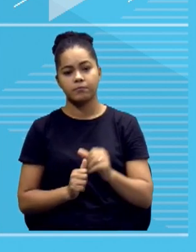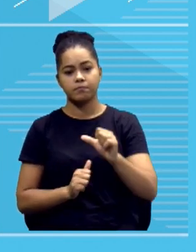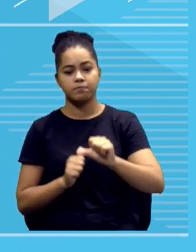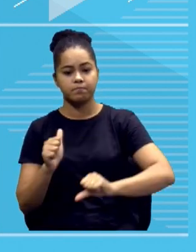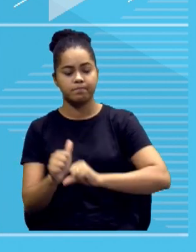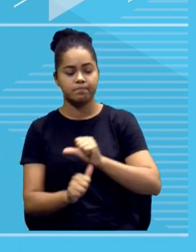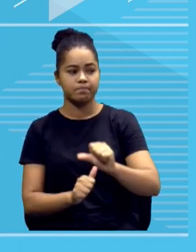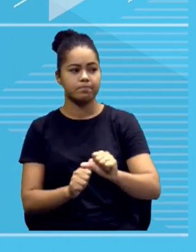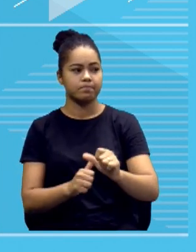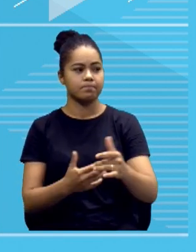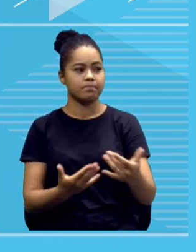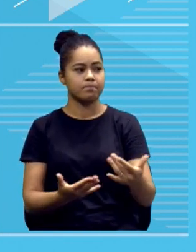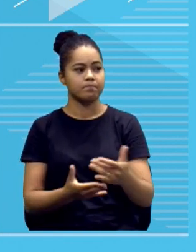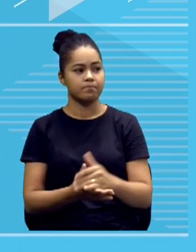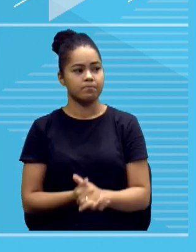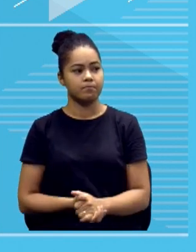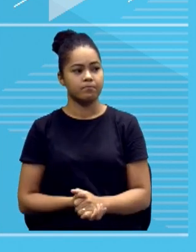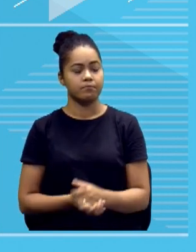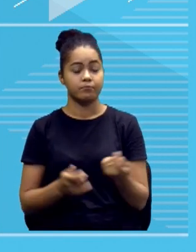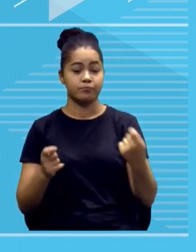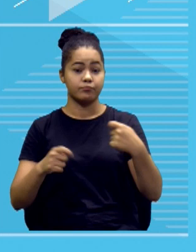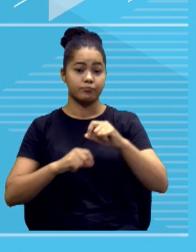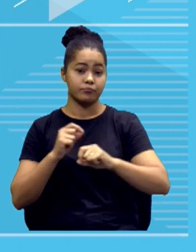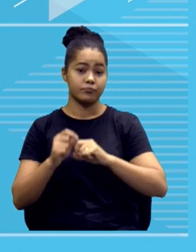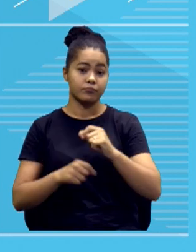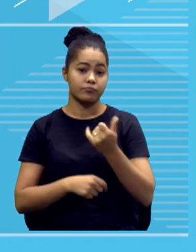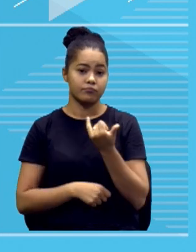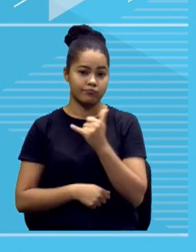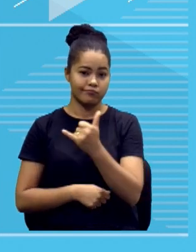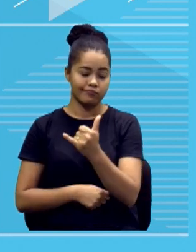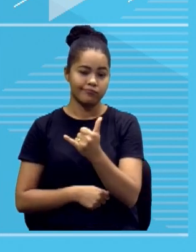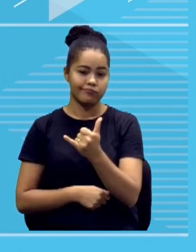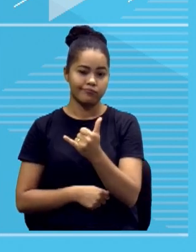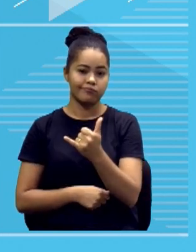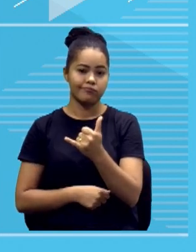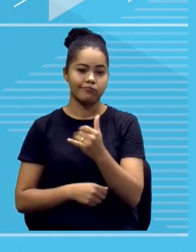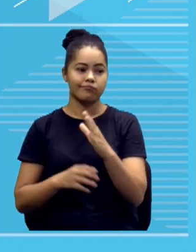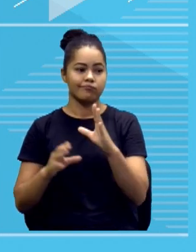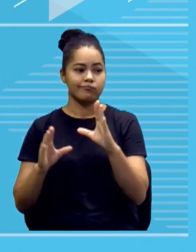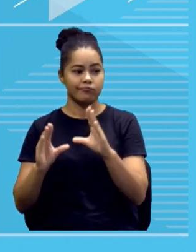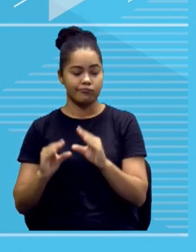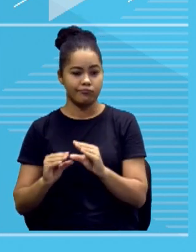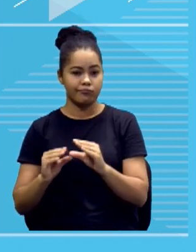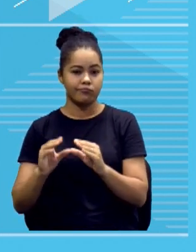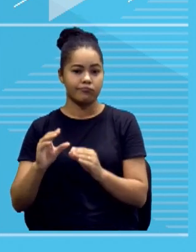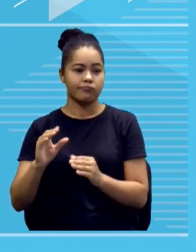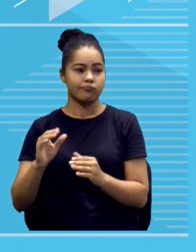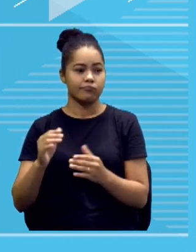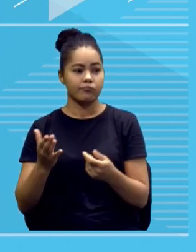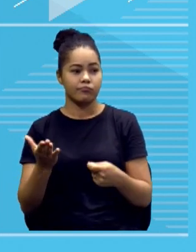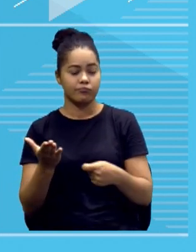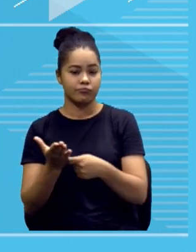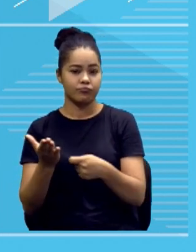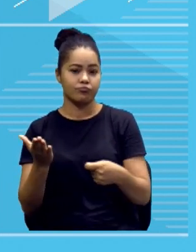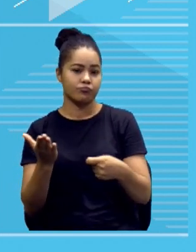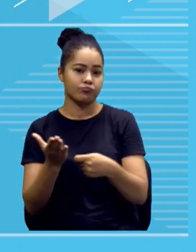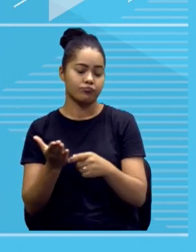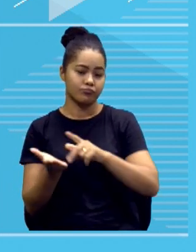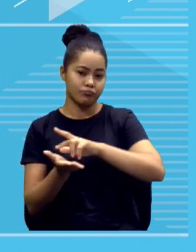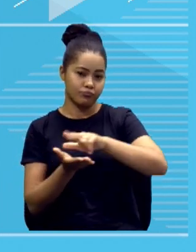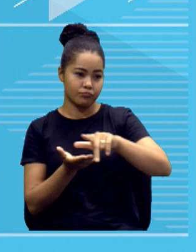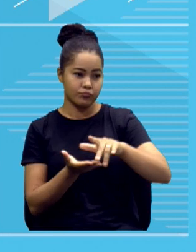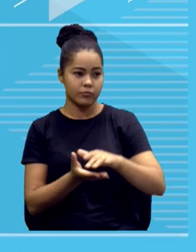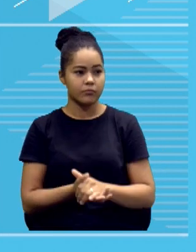produtos. Isso faz com que o celular possa ser descarregado e carregado várias vezes, tá bom? Existem outros tipos de